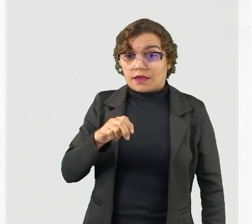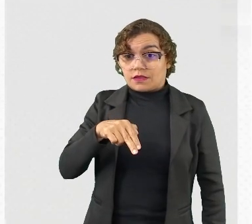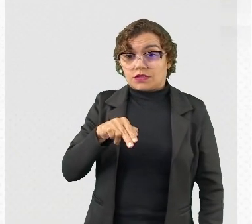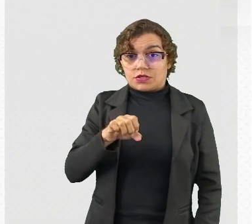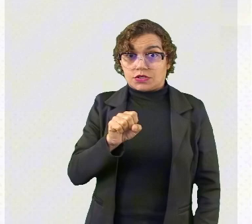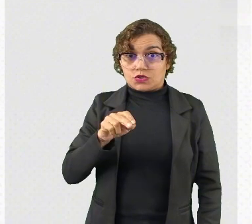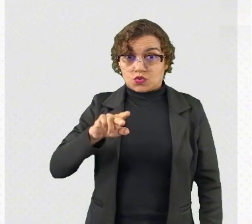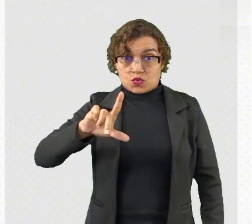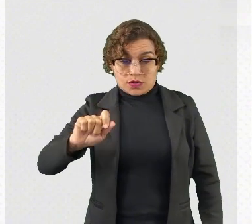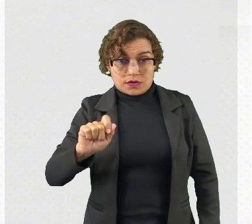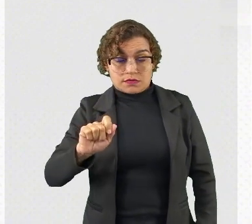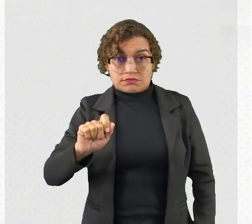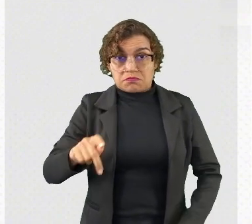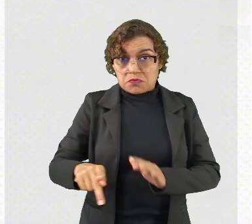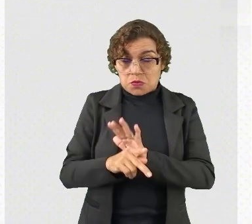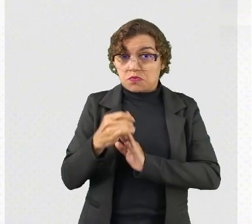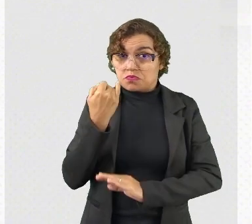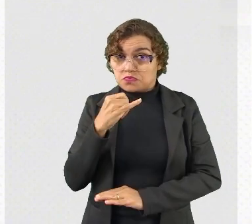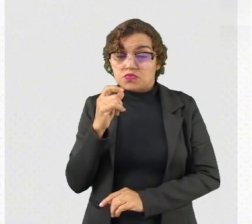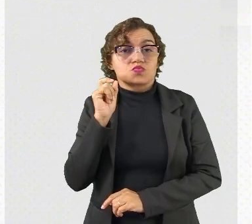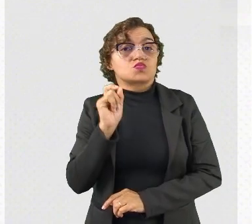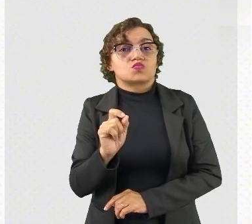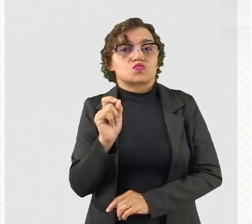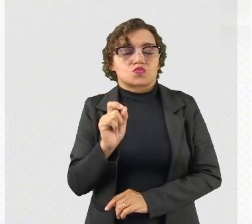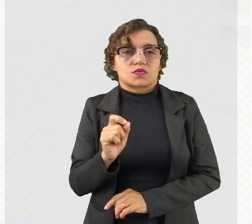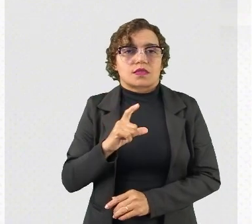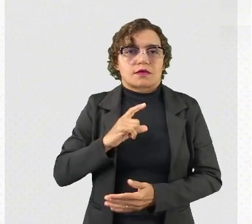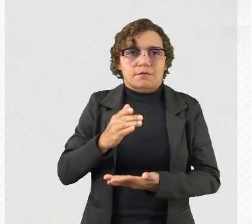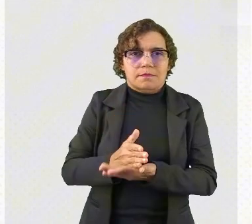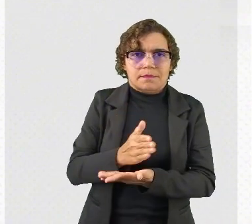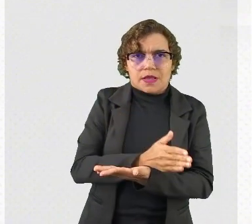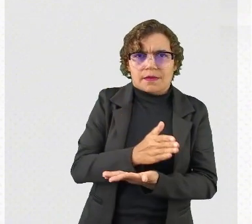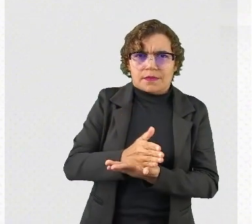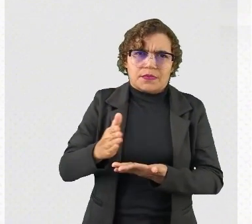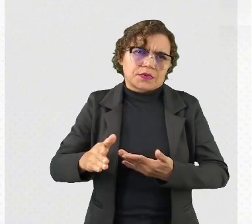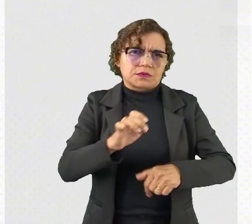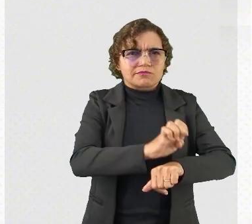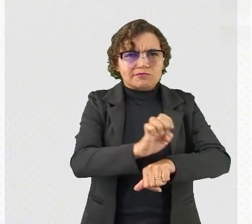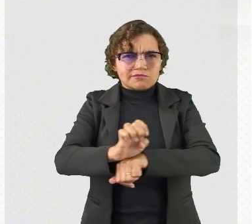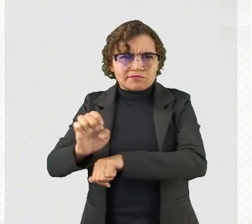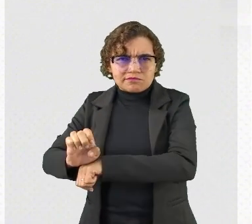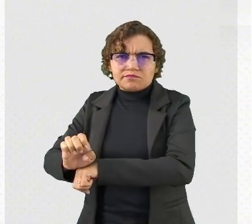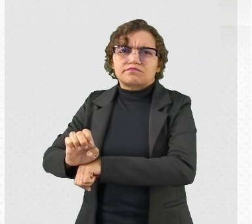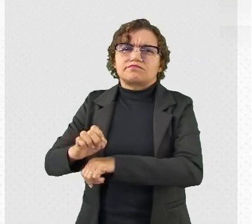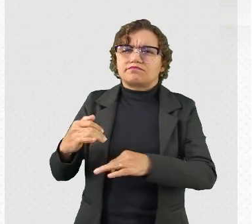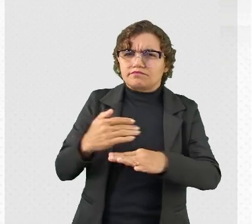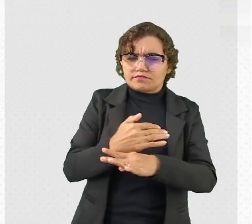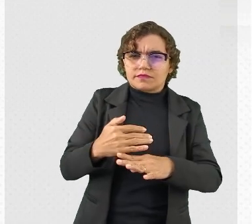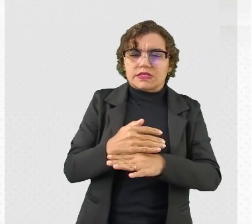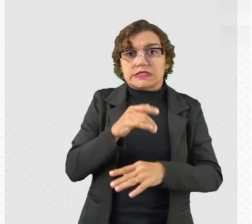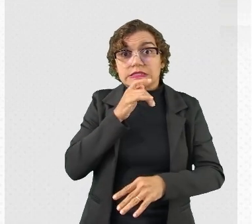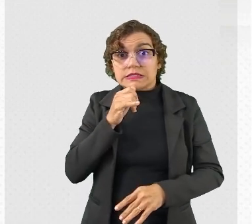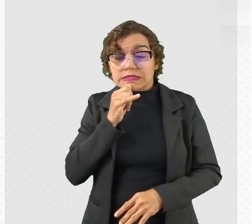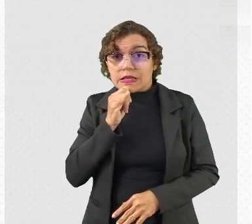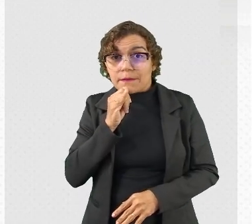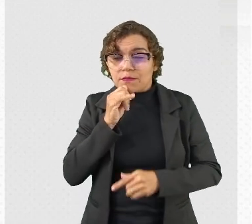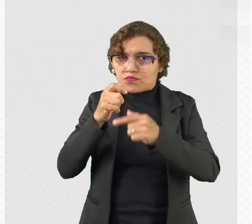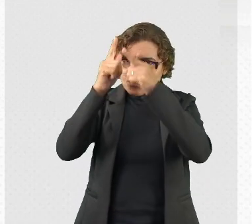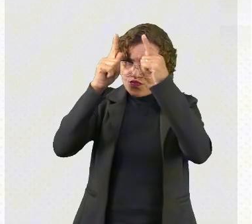e essa península itálica, ela era dividida em várias cidades-estados independentes, como aquelas cidades gregas.